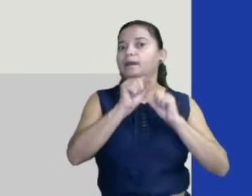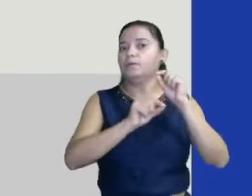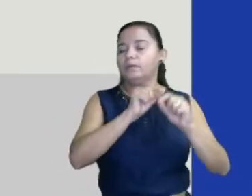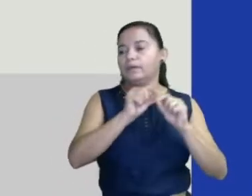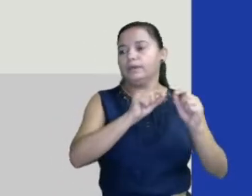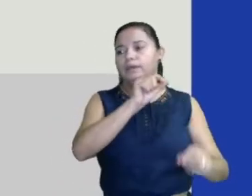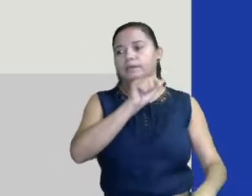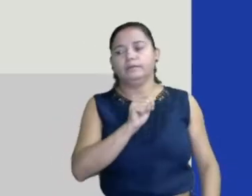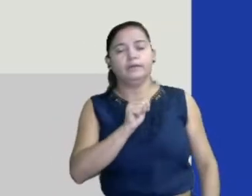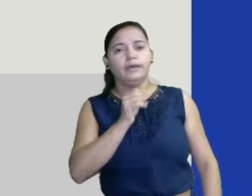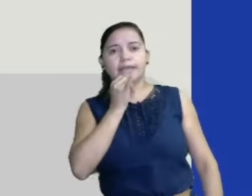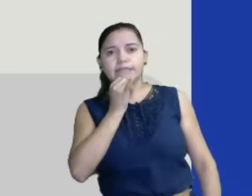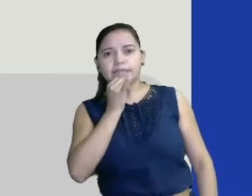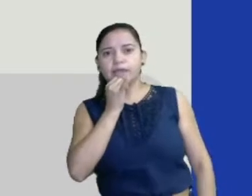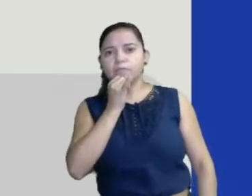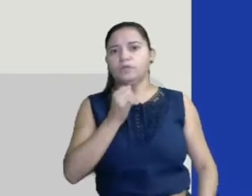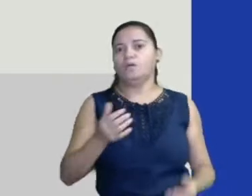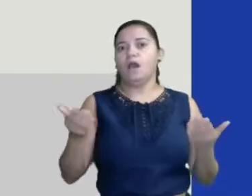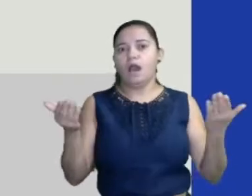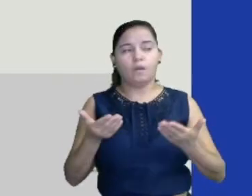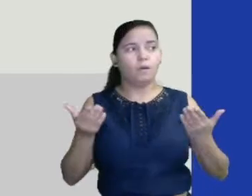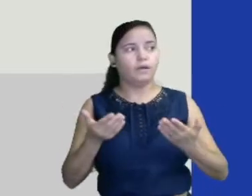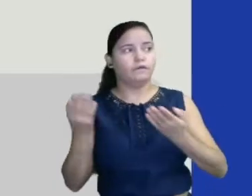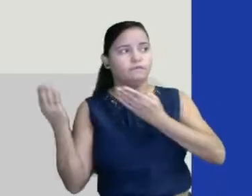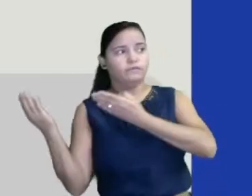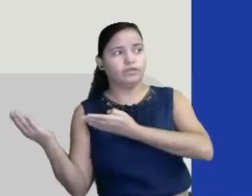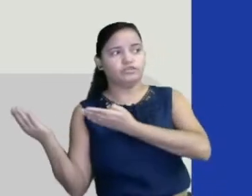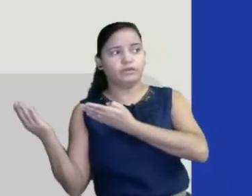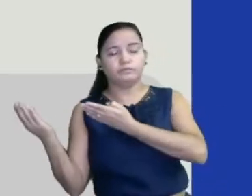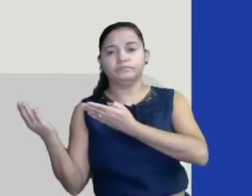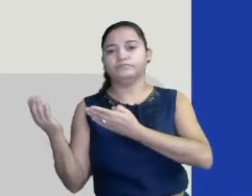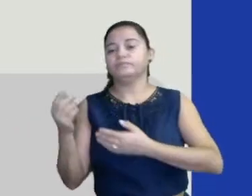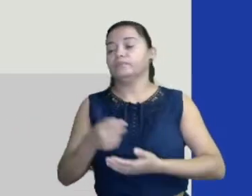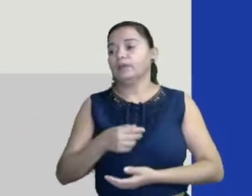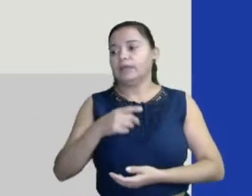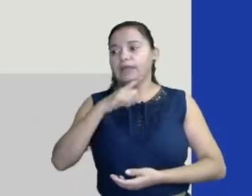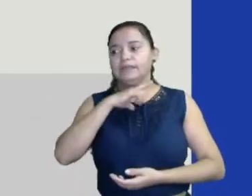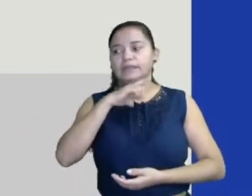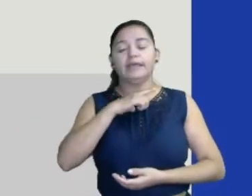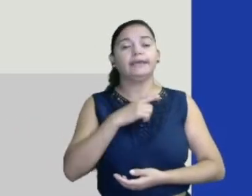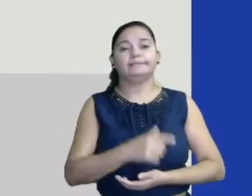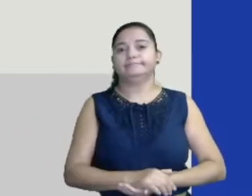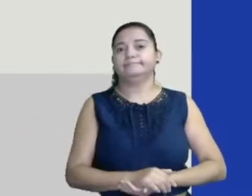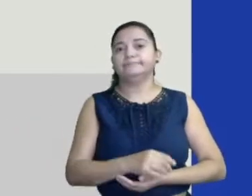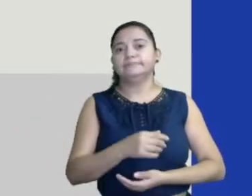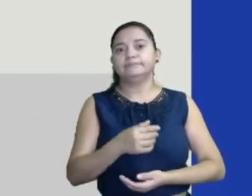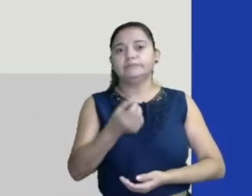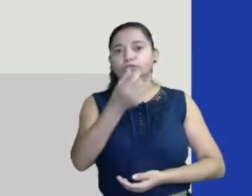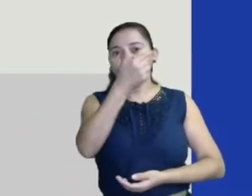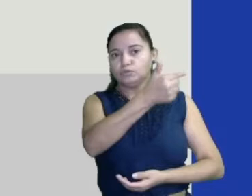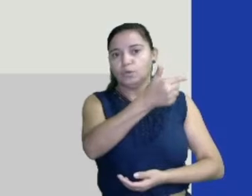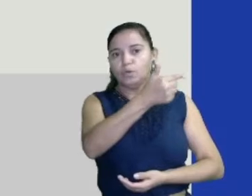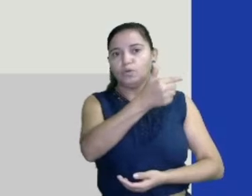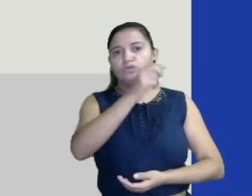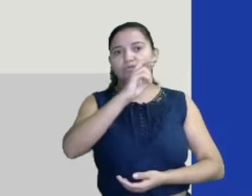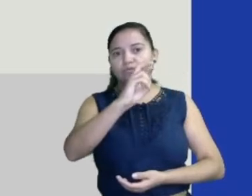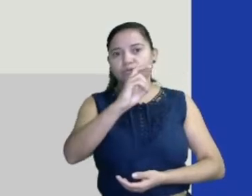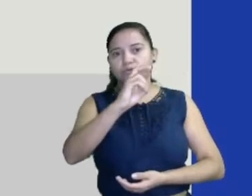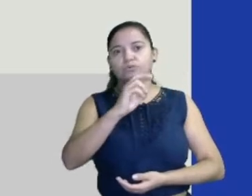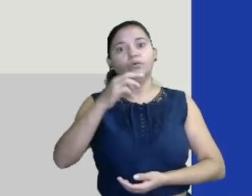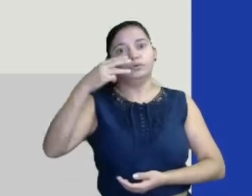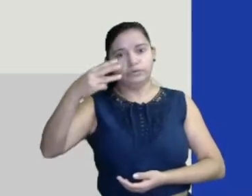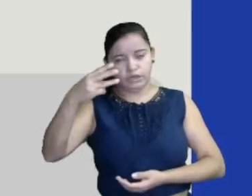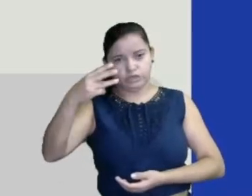um pouco mais como exemplo vez hum bem esse exemplo aí eu tenho três números sendo multiplicadas aí os dois os